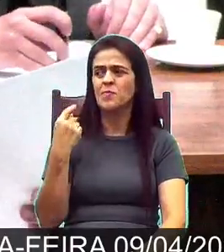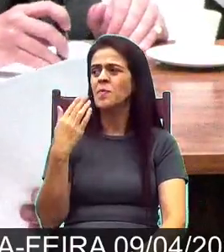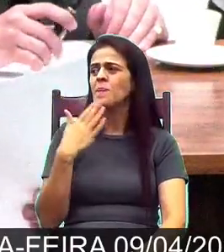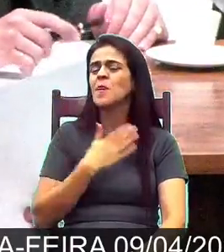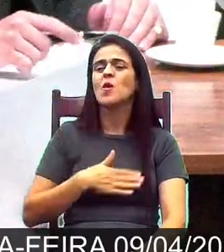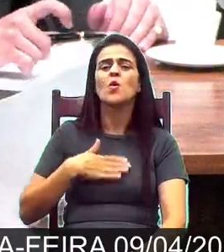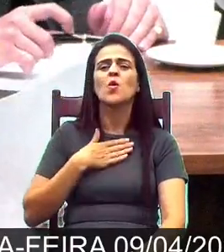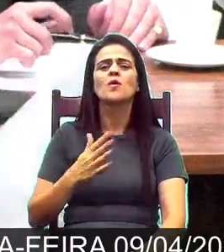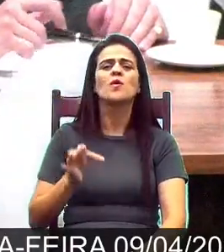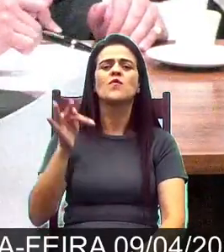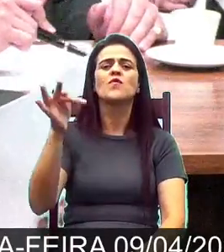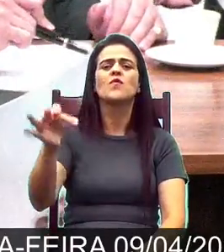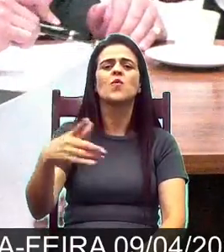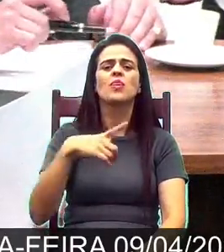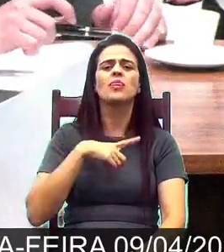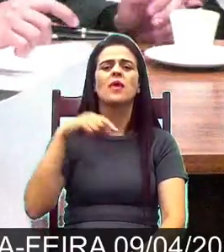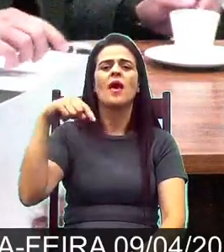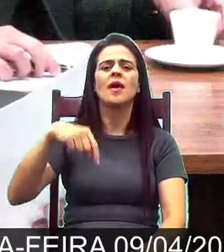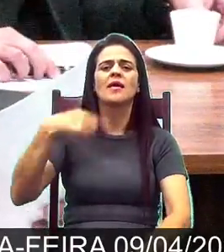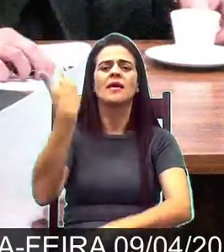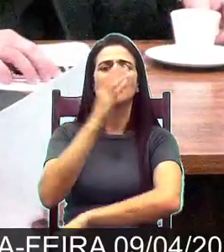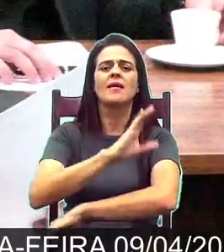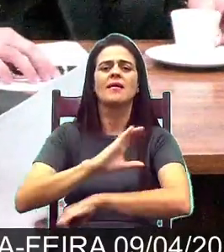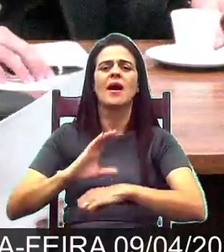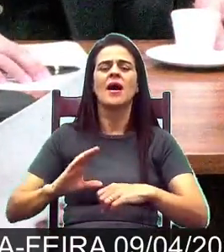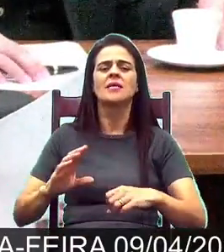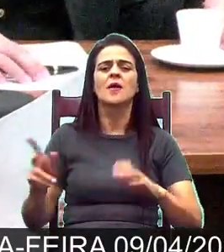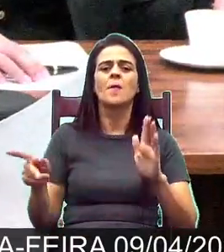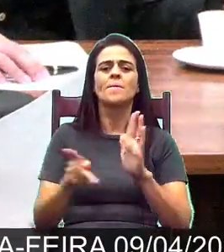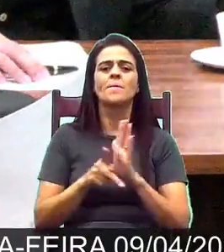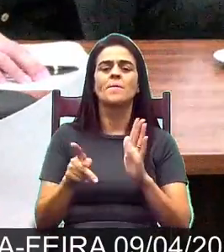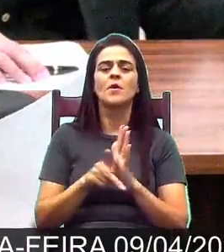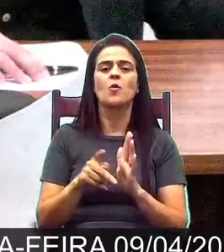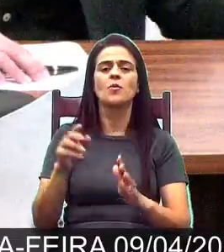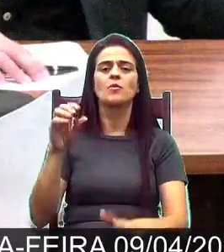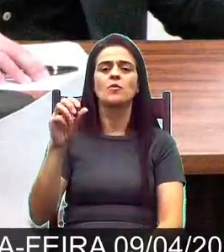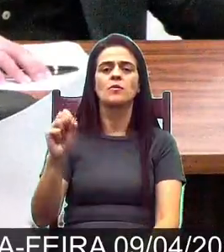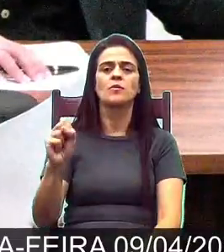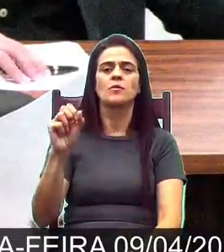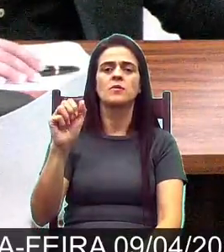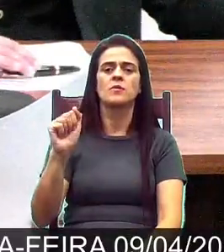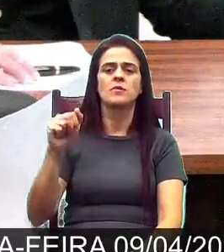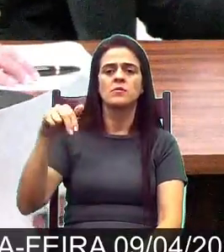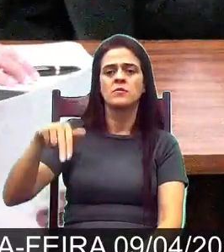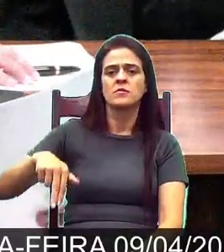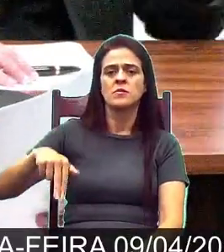gostaria de nós ter a sangria aqui no nosso hemocentro, né?